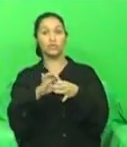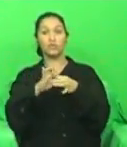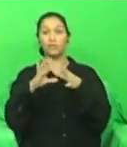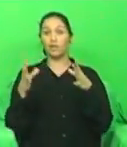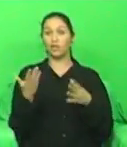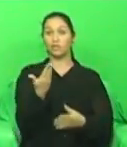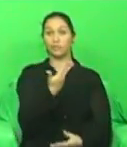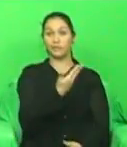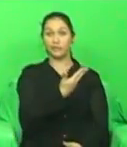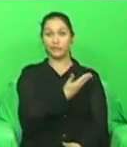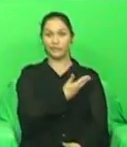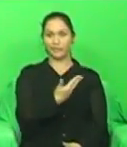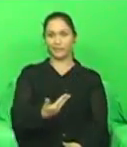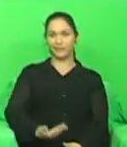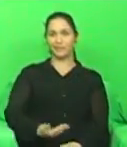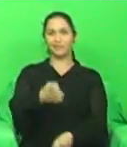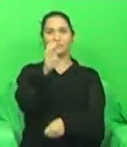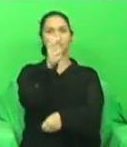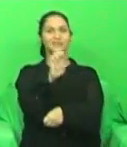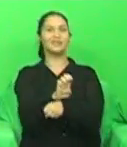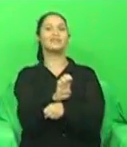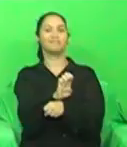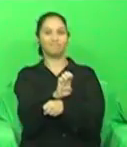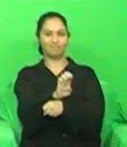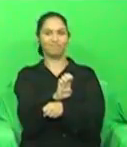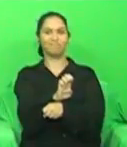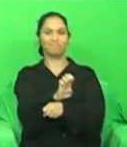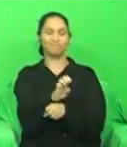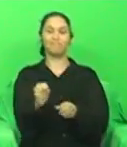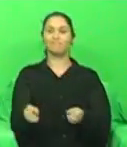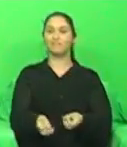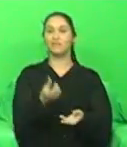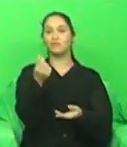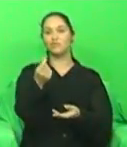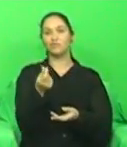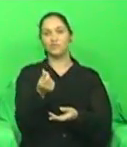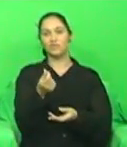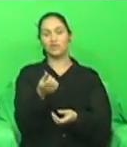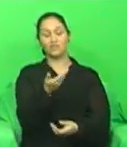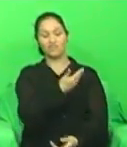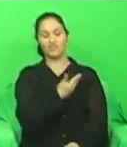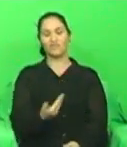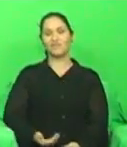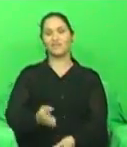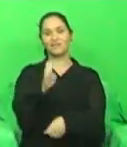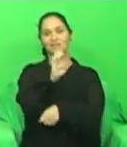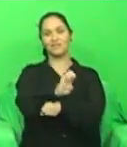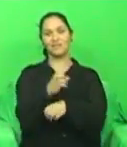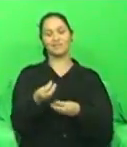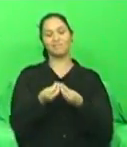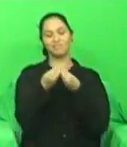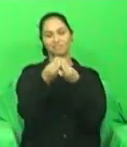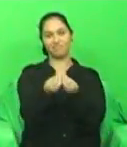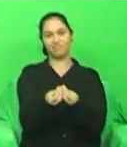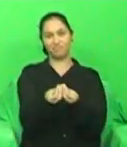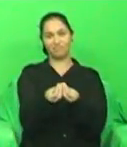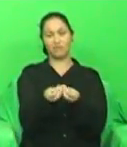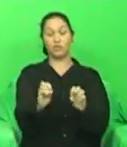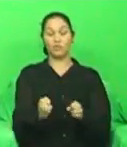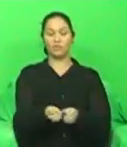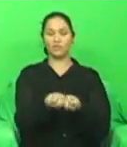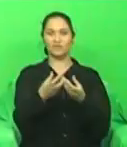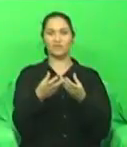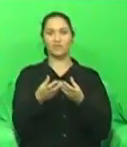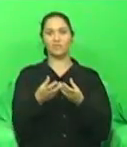então foi o governo do estado que uma dose o dinheiro e por isso que está sendo feito todos nós lá o vereador moacir